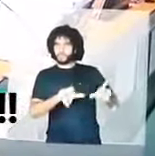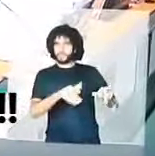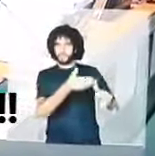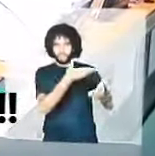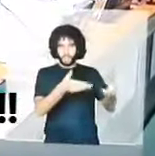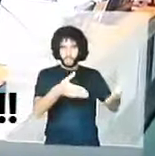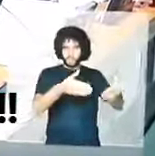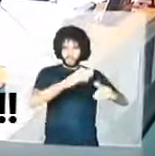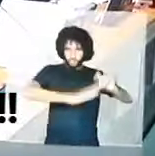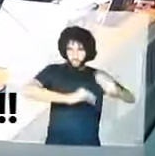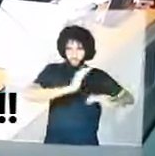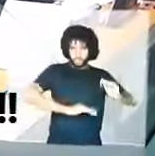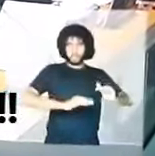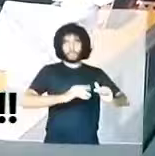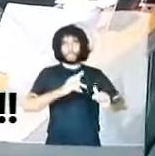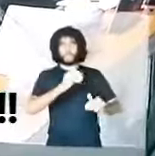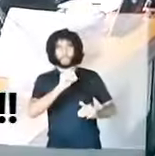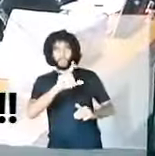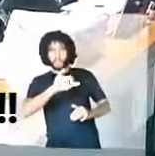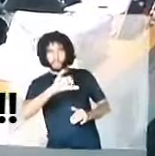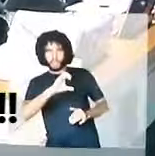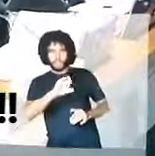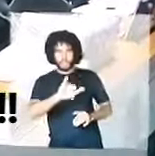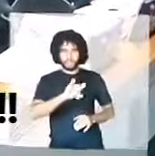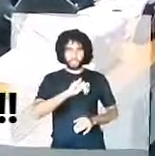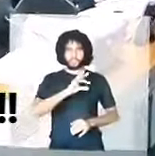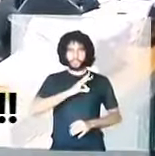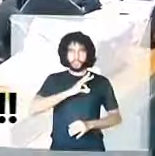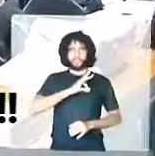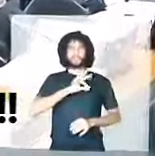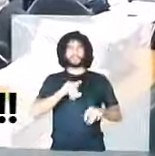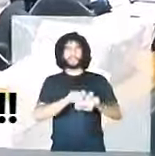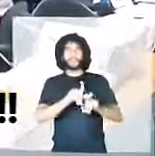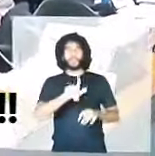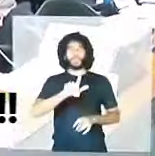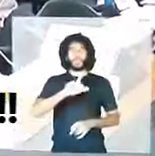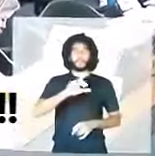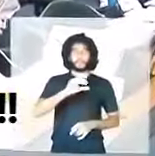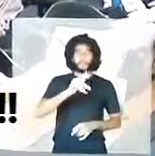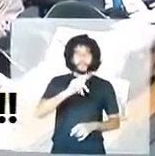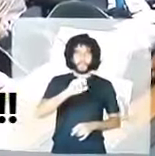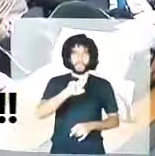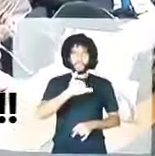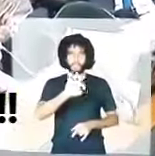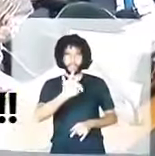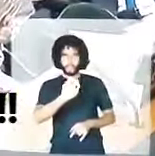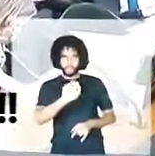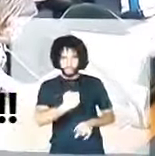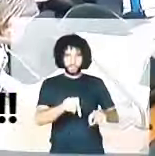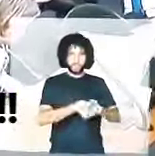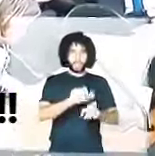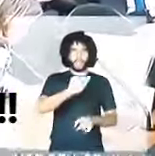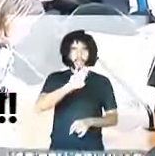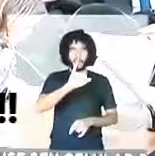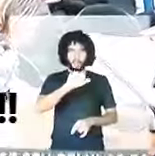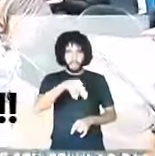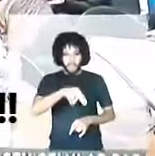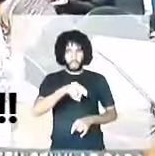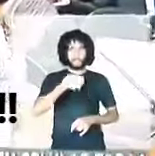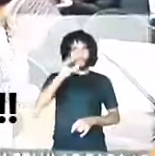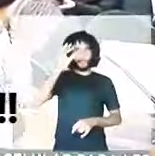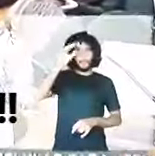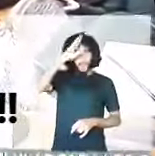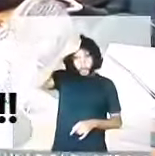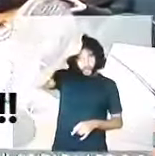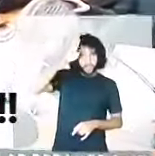polícia civil perito criminal guardas municipais agentes de trânsito a mim oficiais de justiça têm bombeiros militares